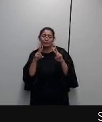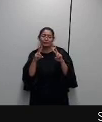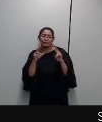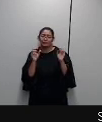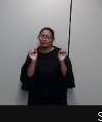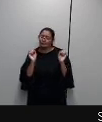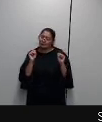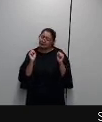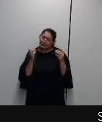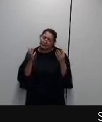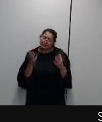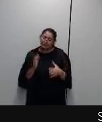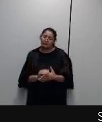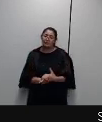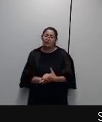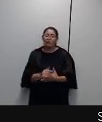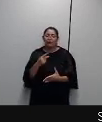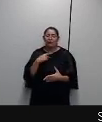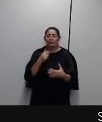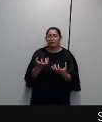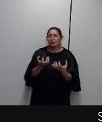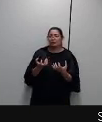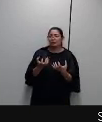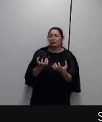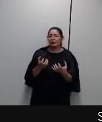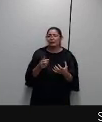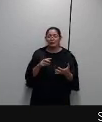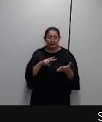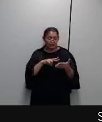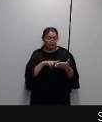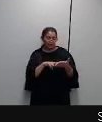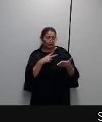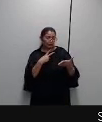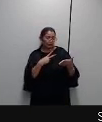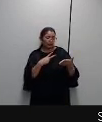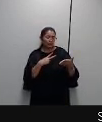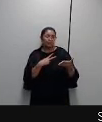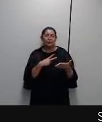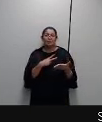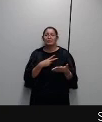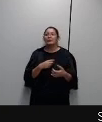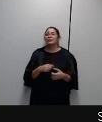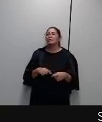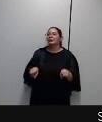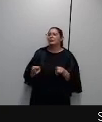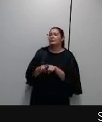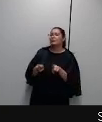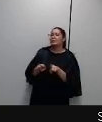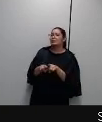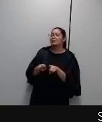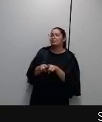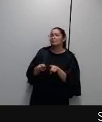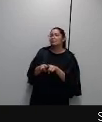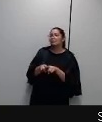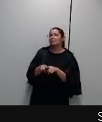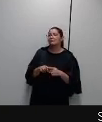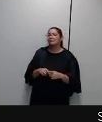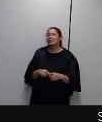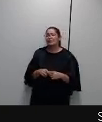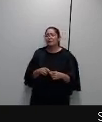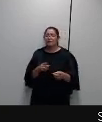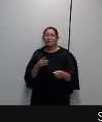eu e nem eu também não está debatendo